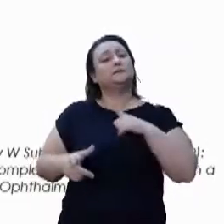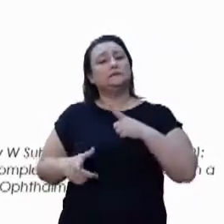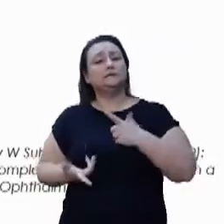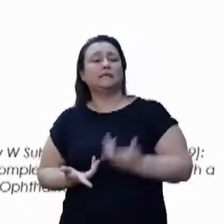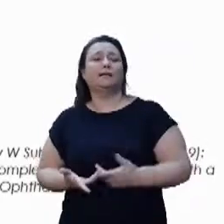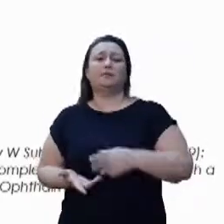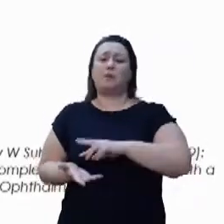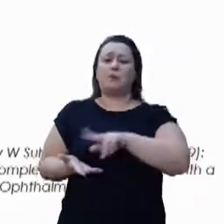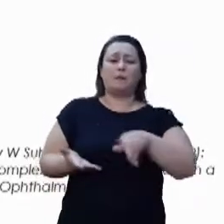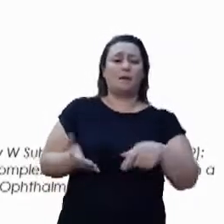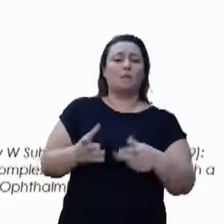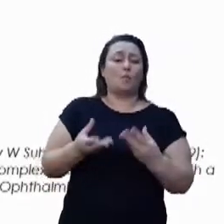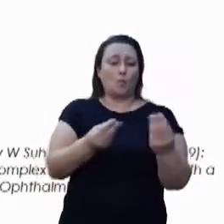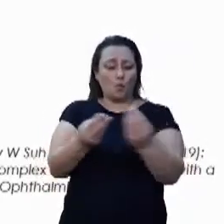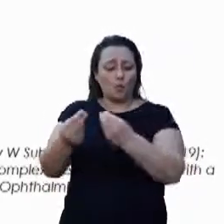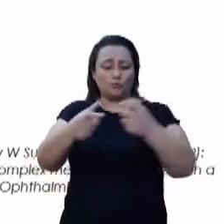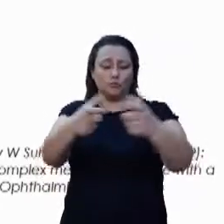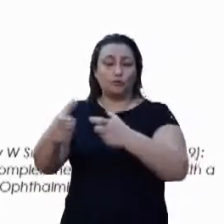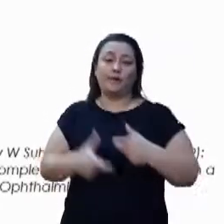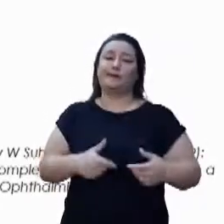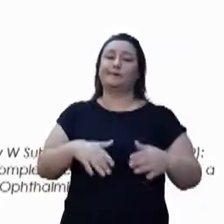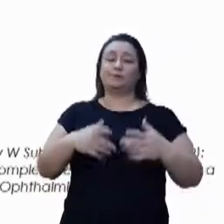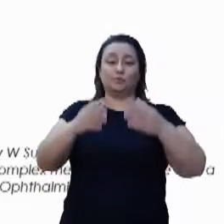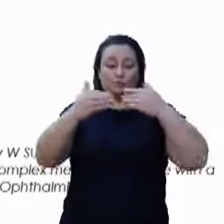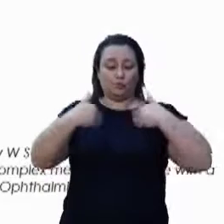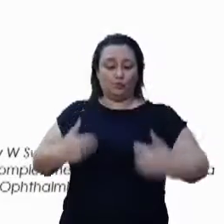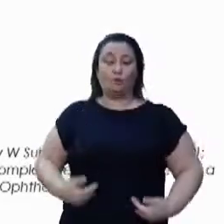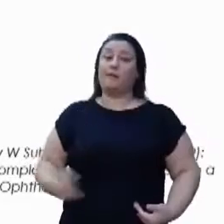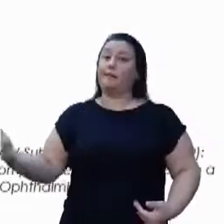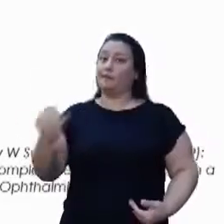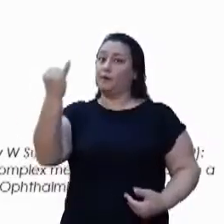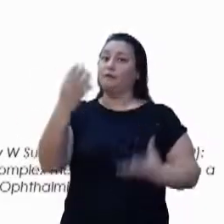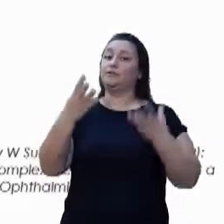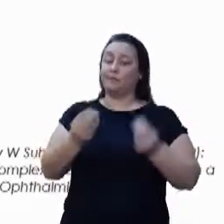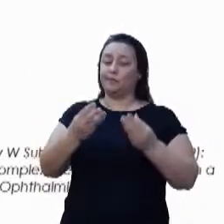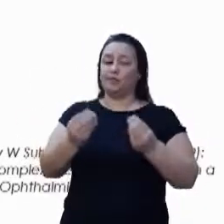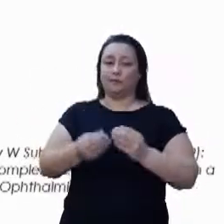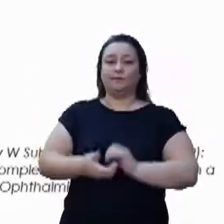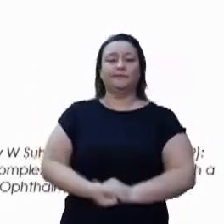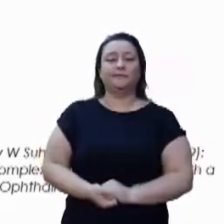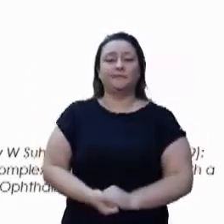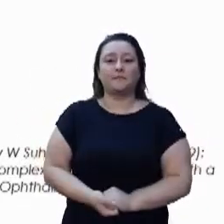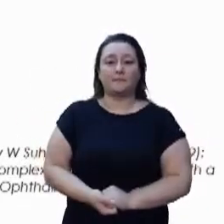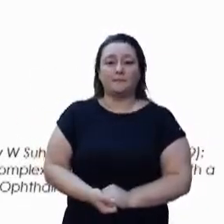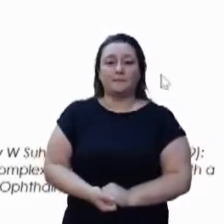esfingosina, leucotrienos, enfim, uma enzima bastante relevante nesse metabolismo.